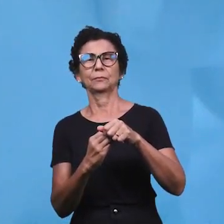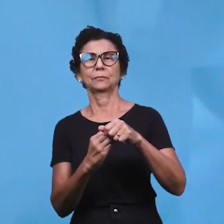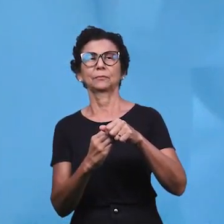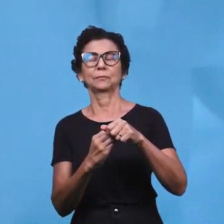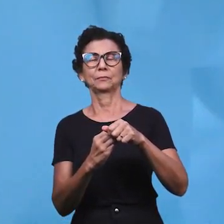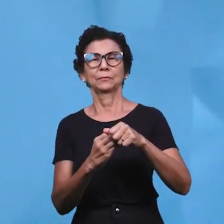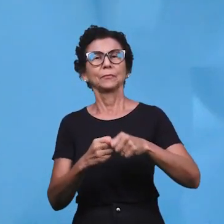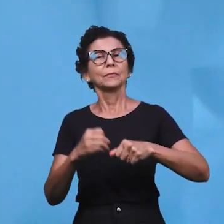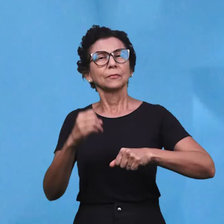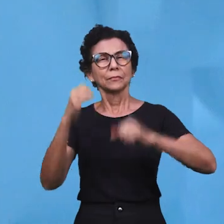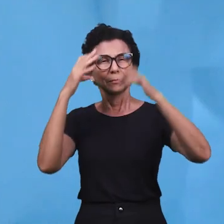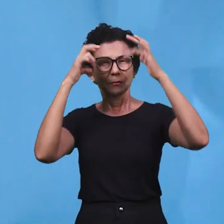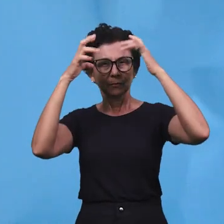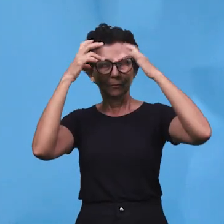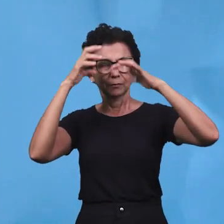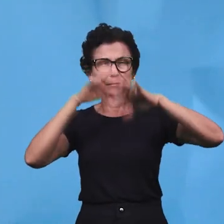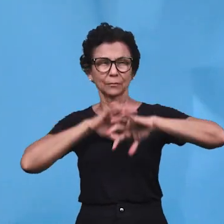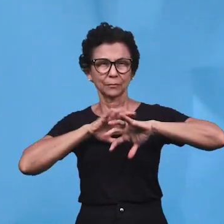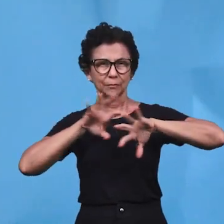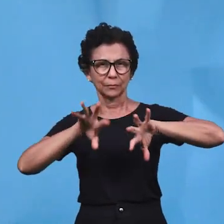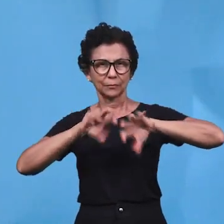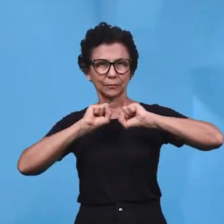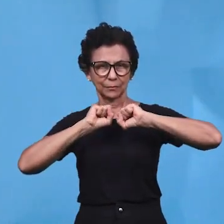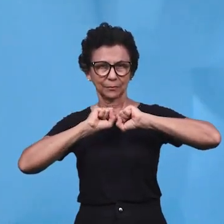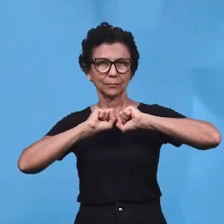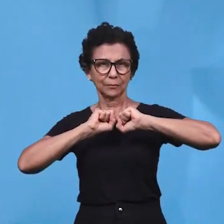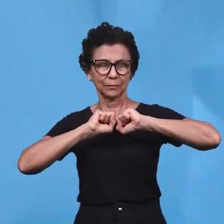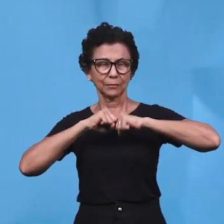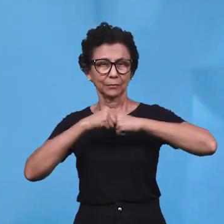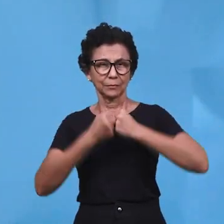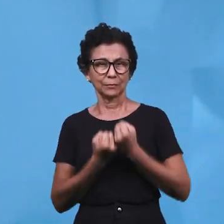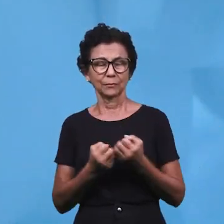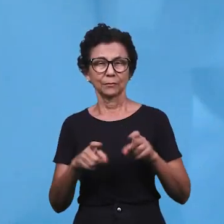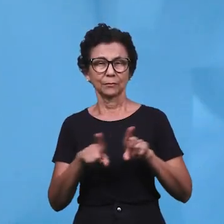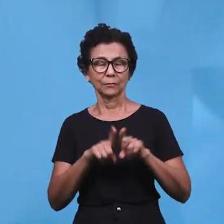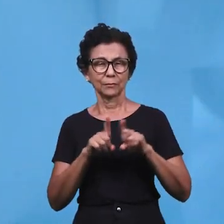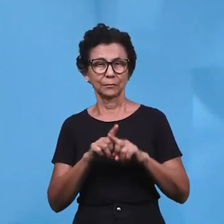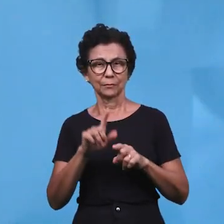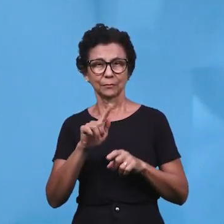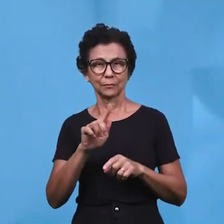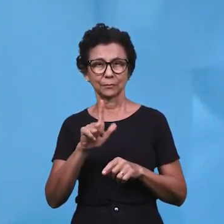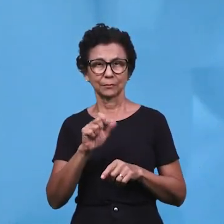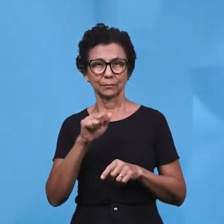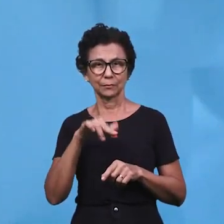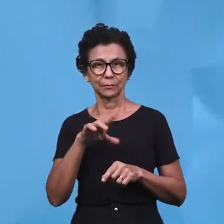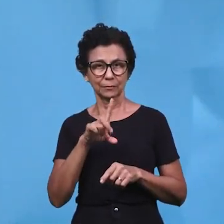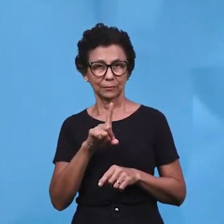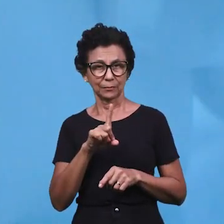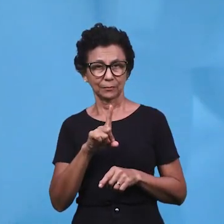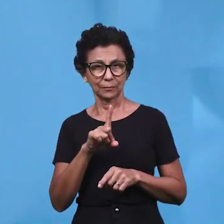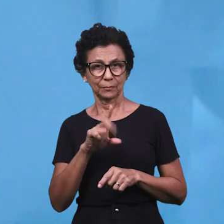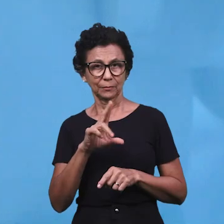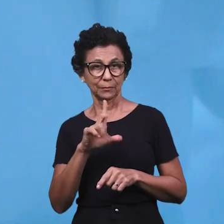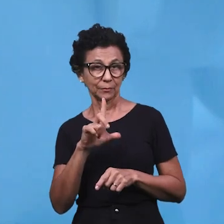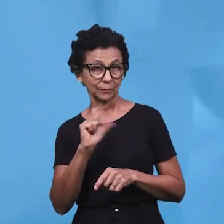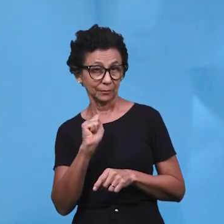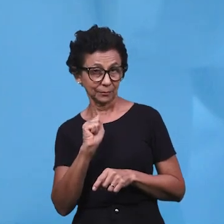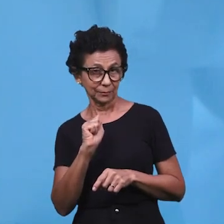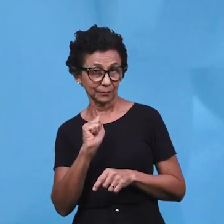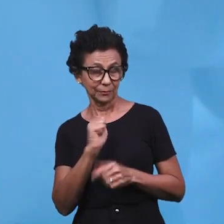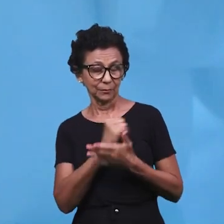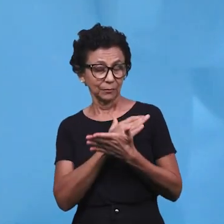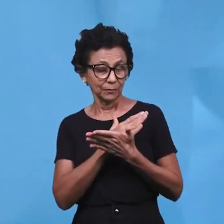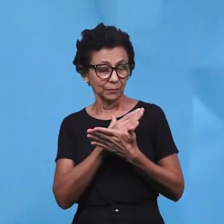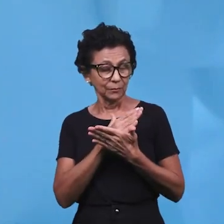sendo recebida pelo nosso cérebro, Sim. pela nossa glândula pineal. E então nós começamos a produzir aos